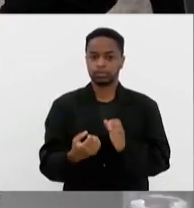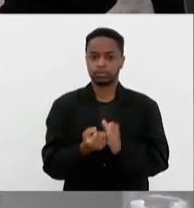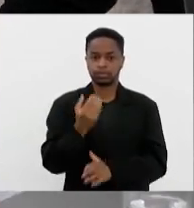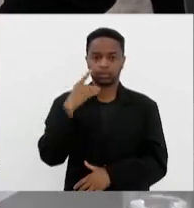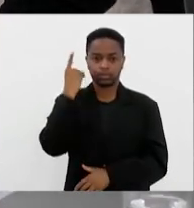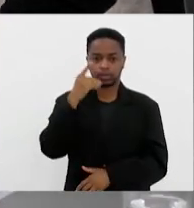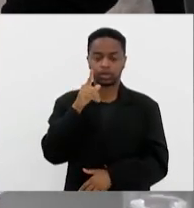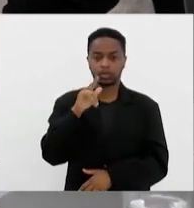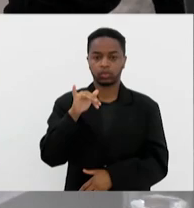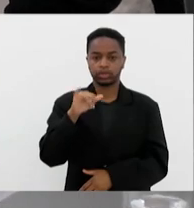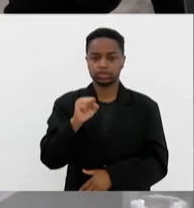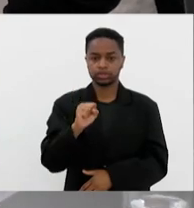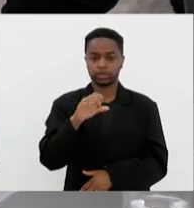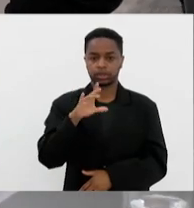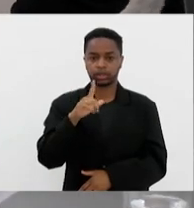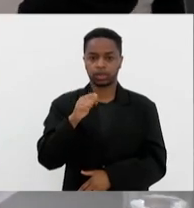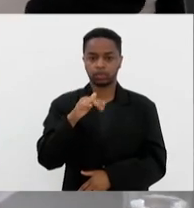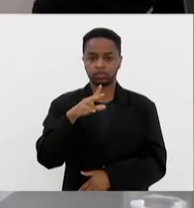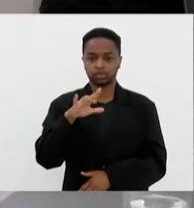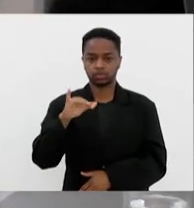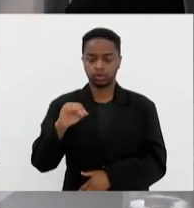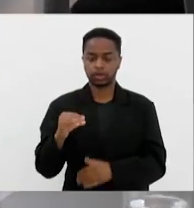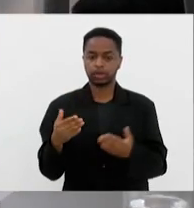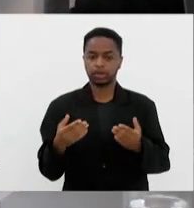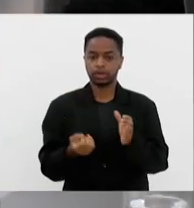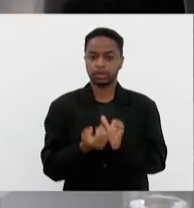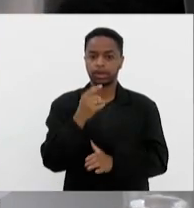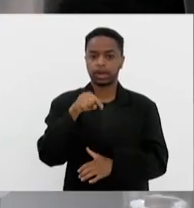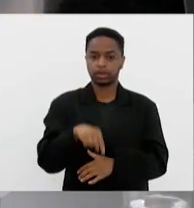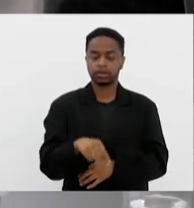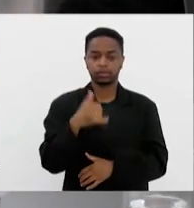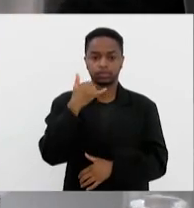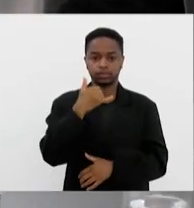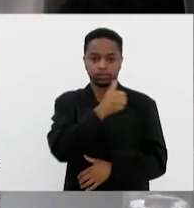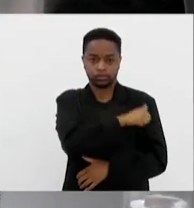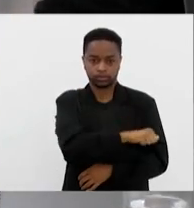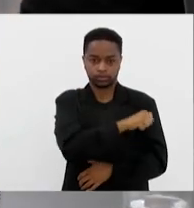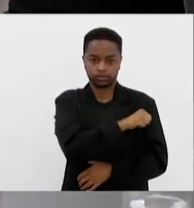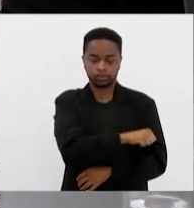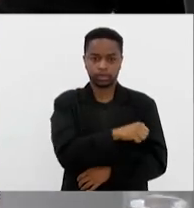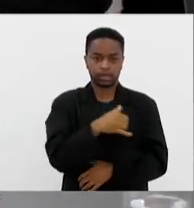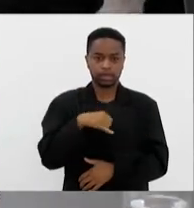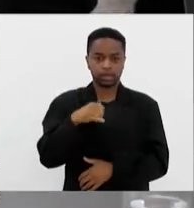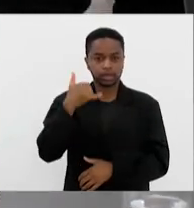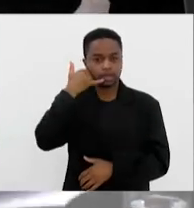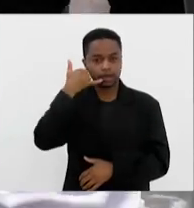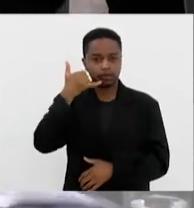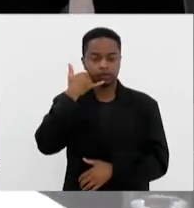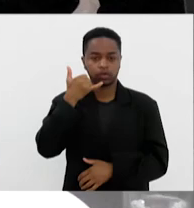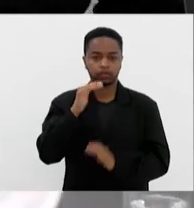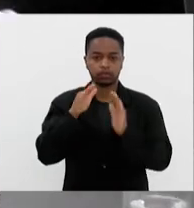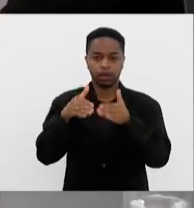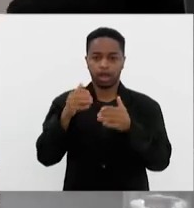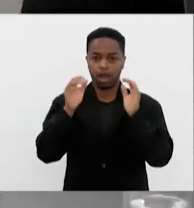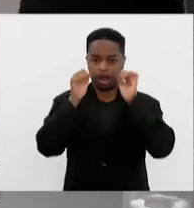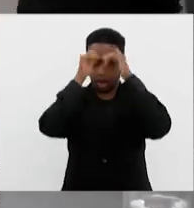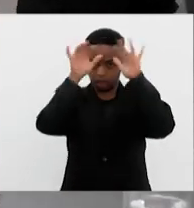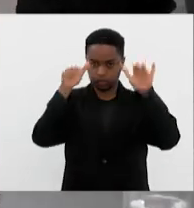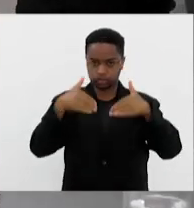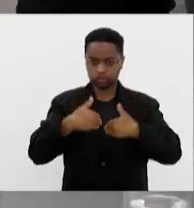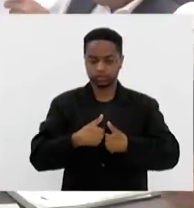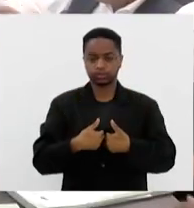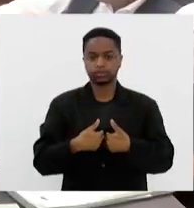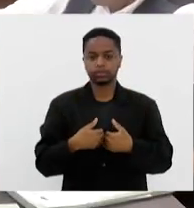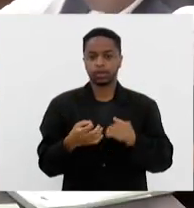Ribeiro, que institui no âmbito do Estado do Rio de Janeiro o Disque Autismo. Para aparecer, deputado Fred Pacheco. Aparecer é